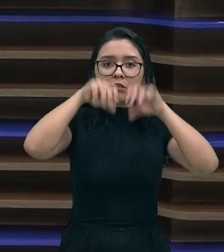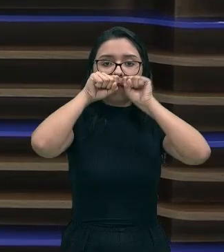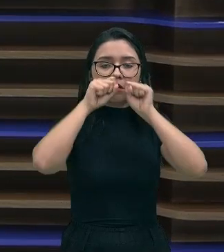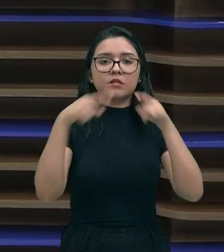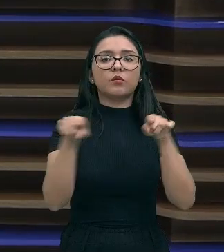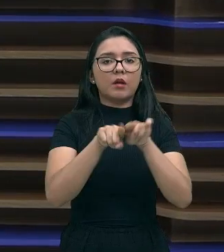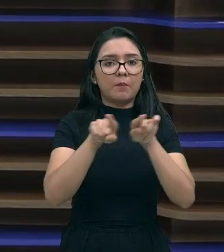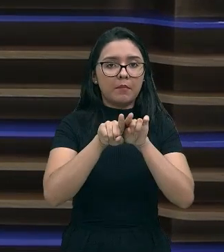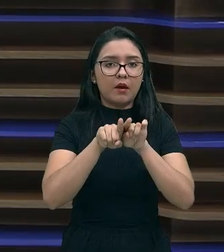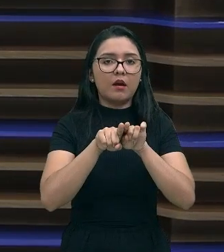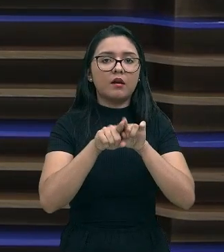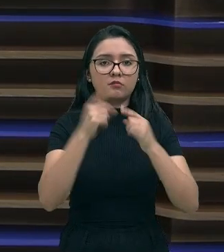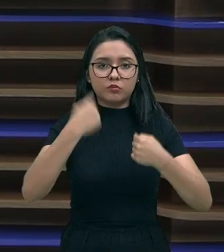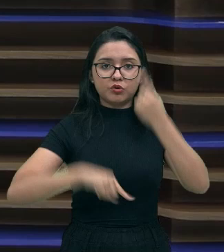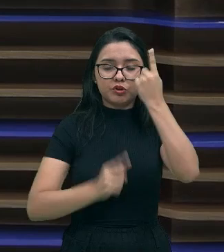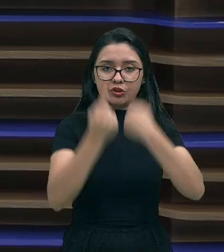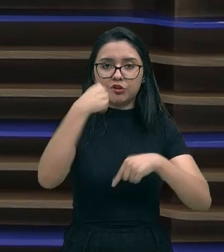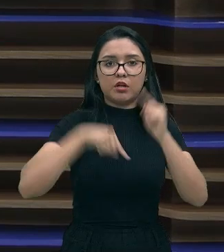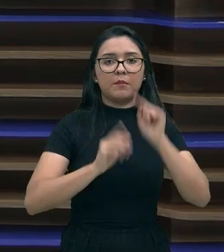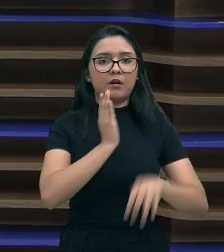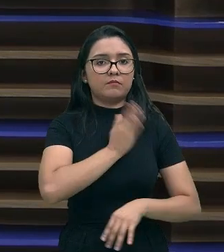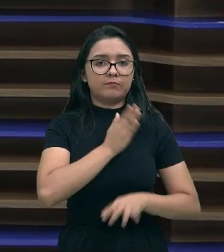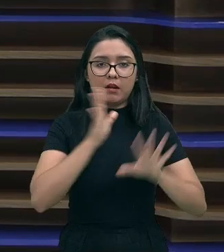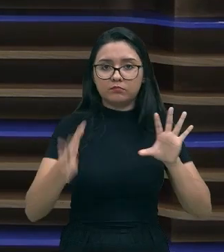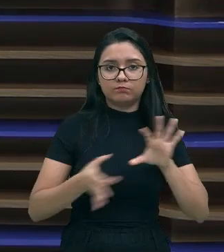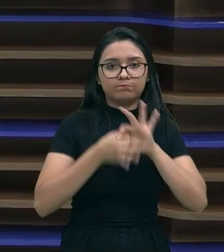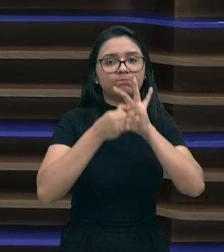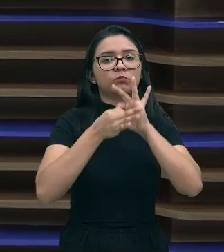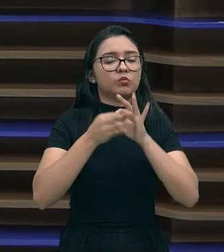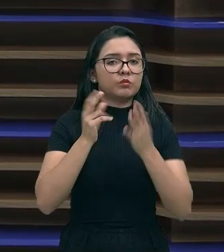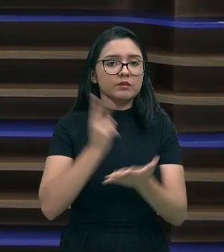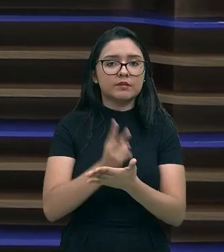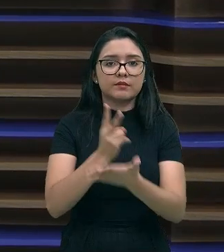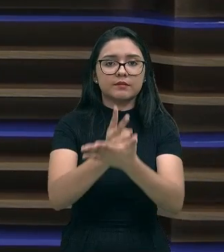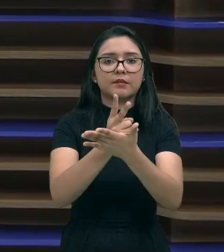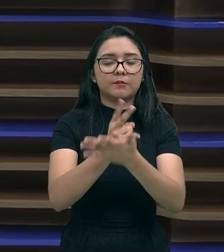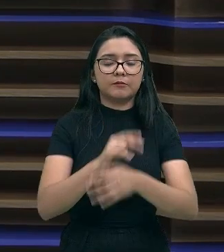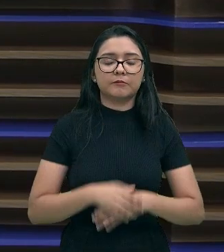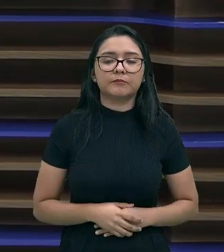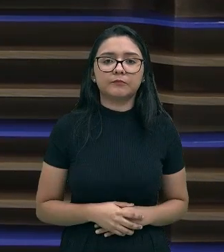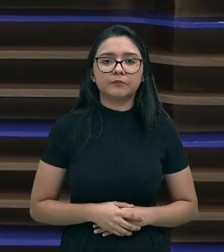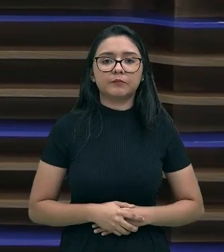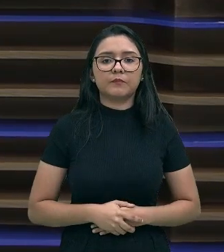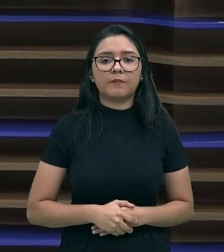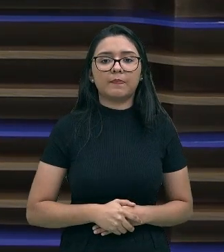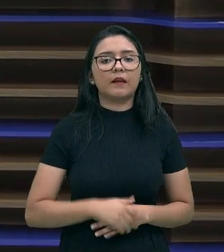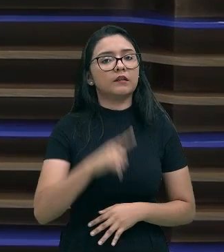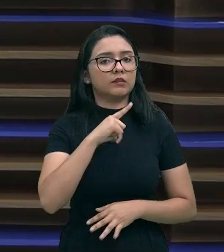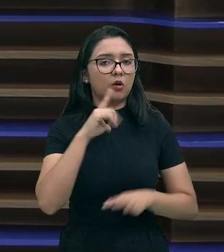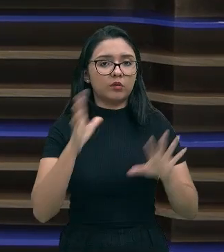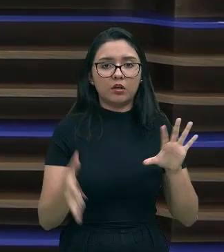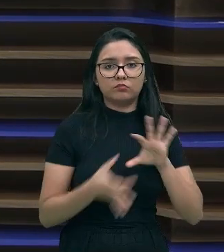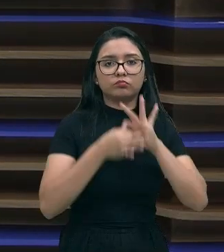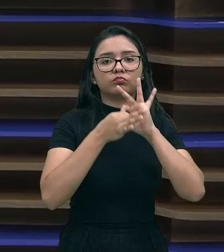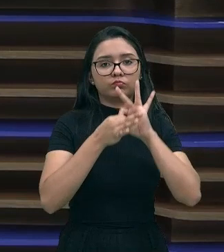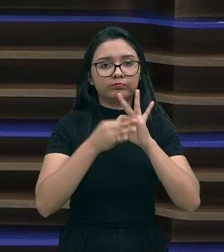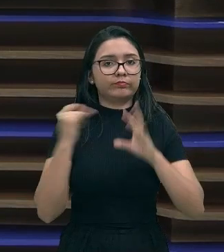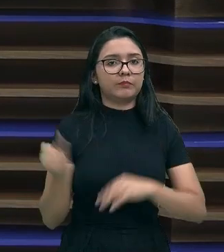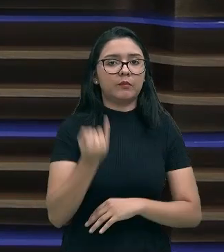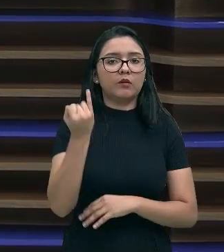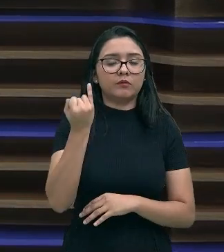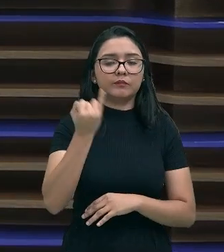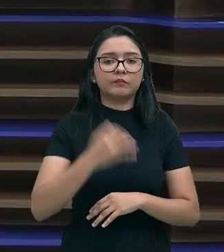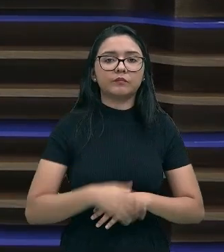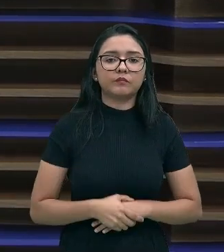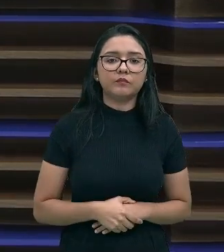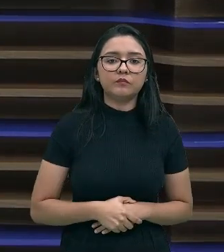e o sistema circulatório. Eles trabalham em conjunto, sempre, tá bom? Então, a gente tem aí essa ligação entre eles justamente para